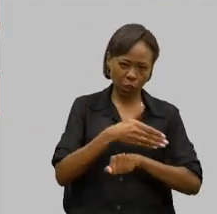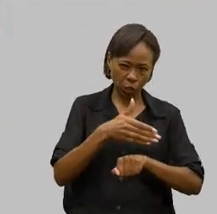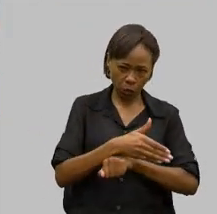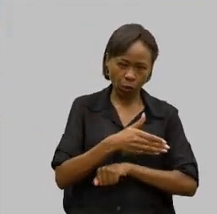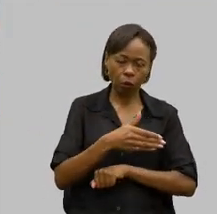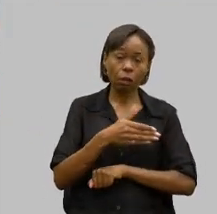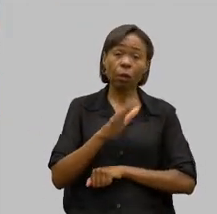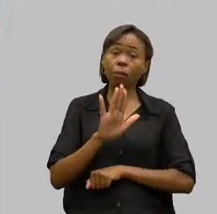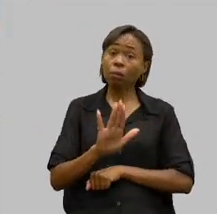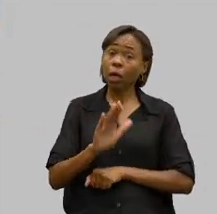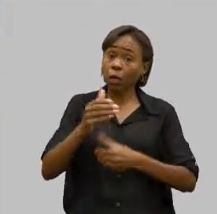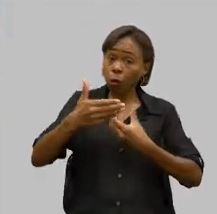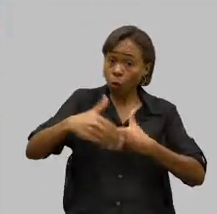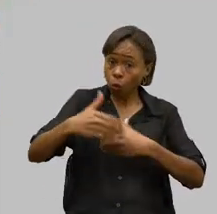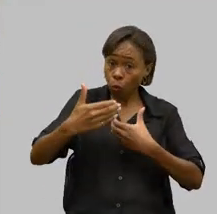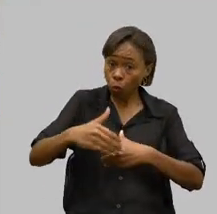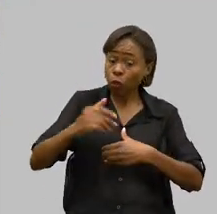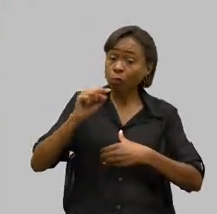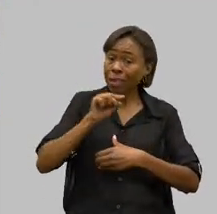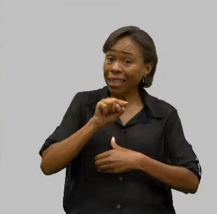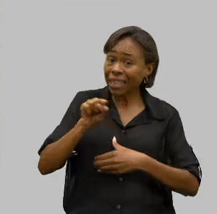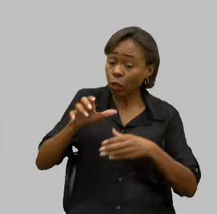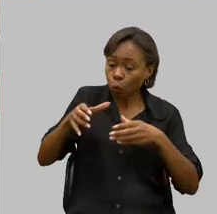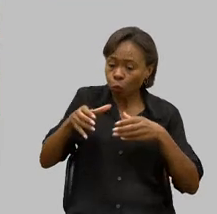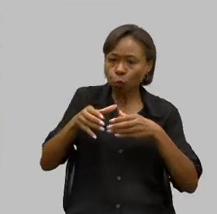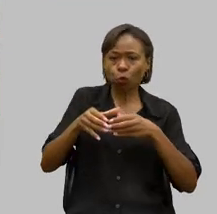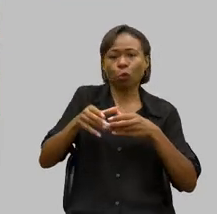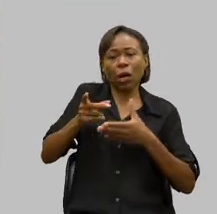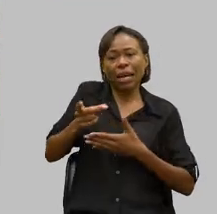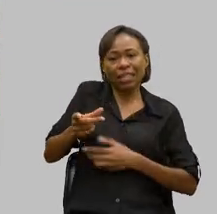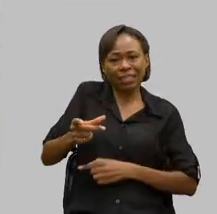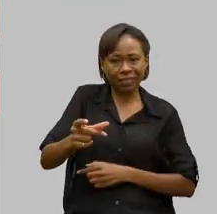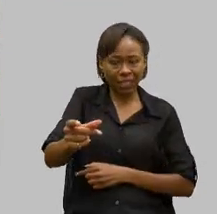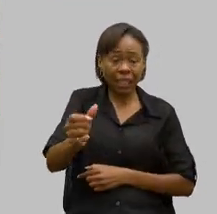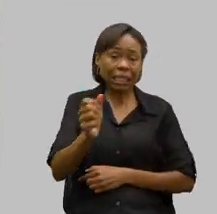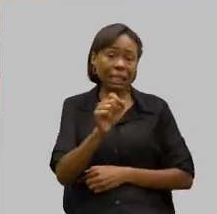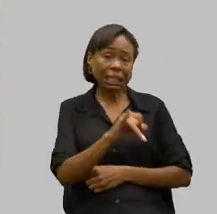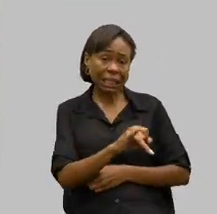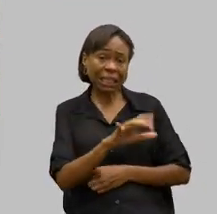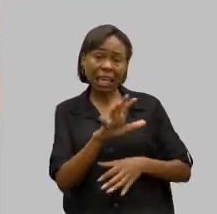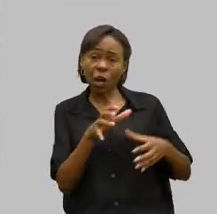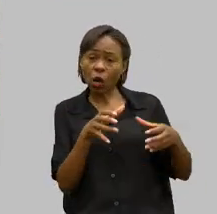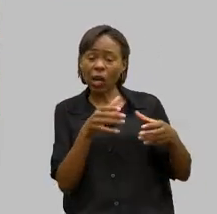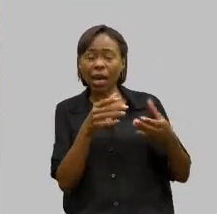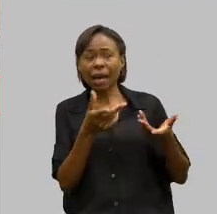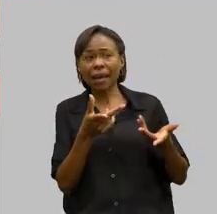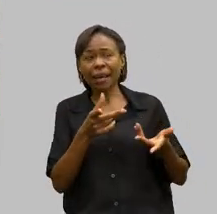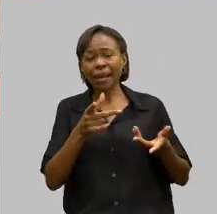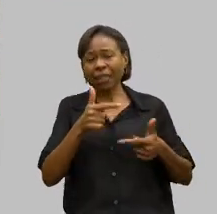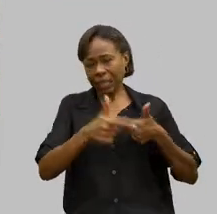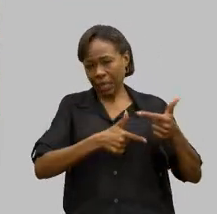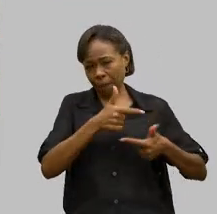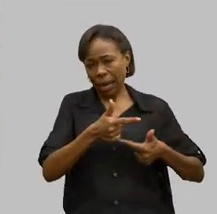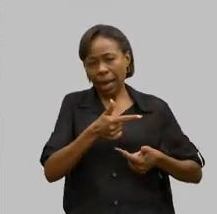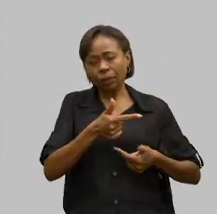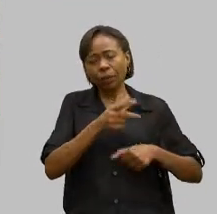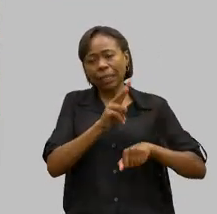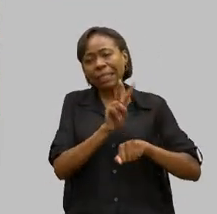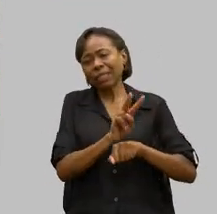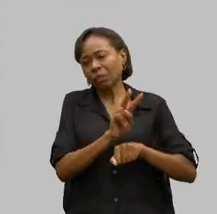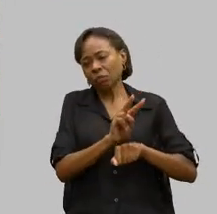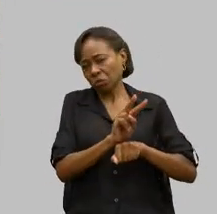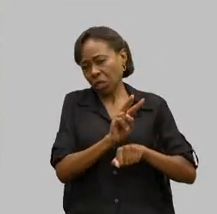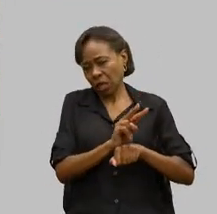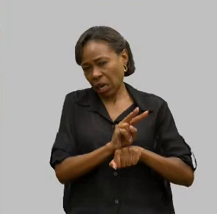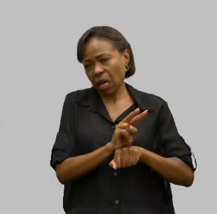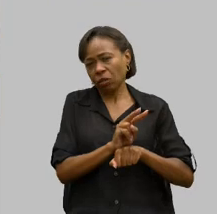faz com o curso é para essas carreiras, para cargos que são temporários no sentido de função, um projeto que vai acontecer agora